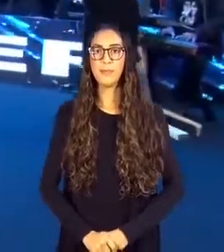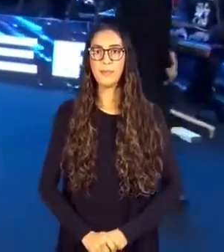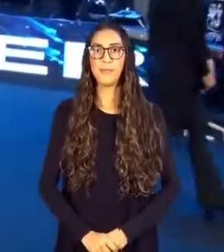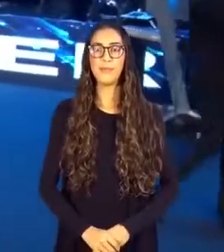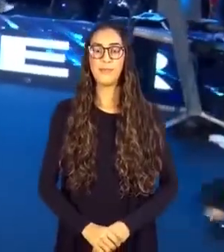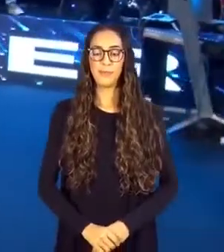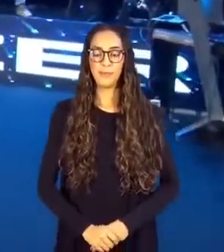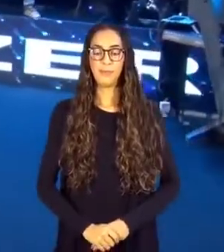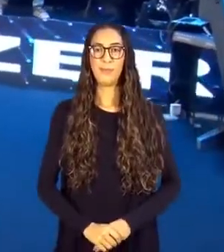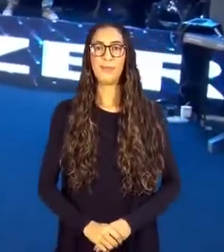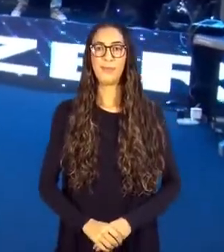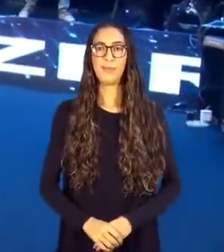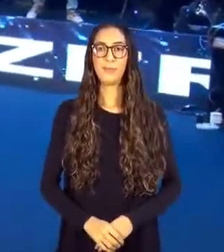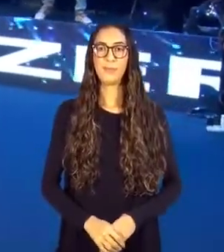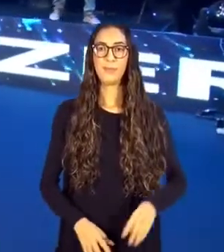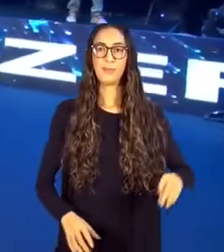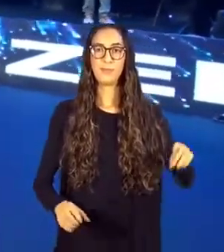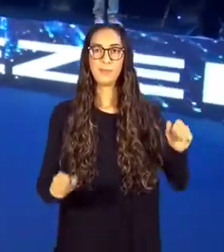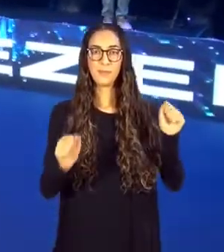Graças a Deus.